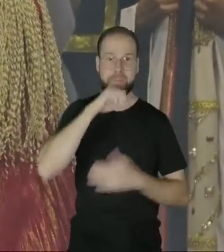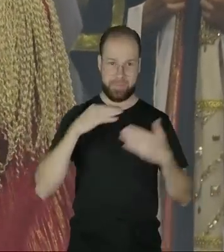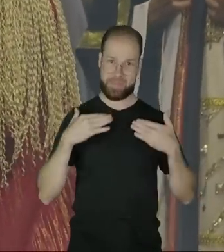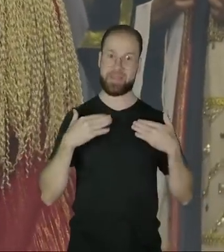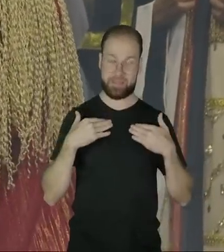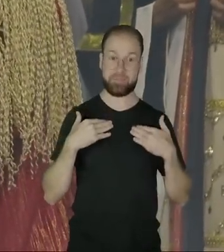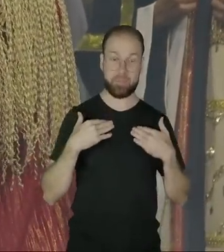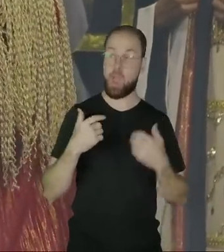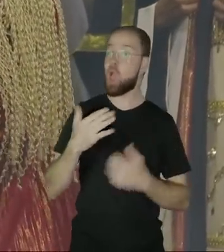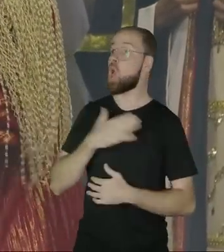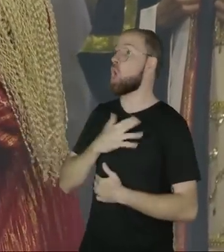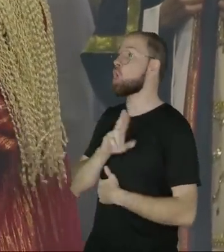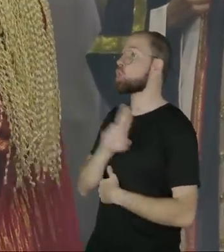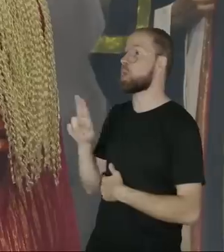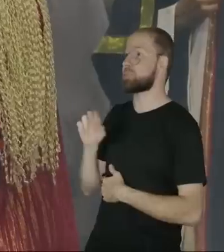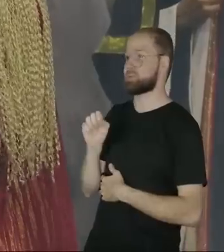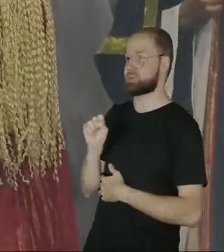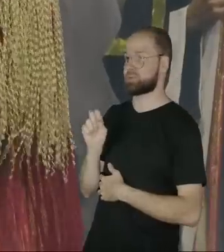Susana, Senhor.